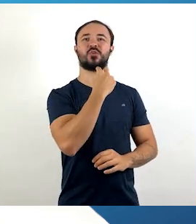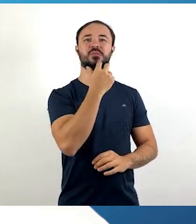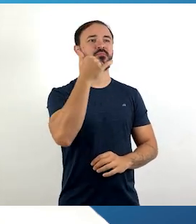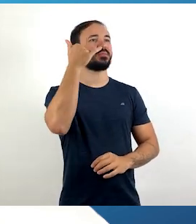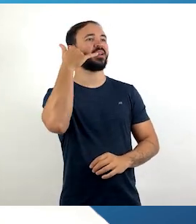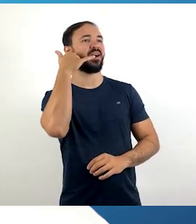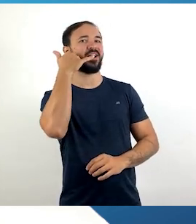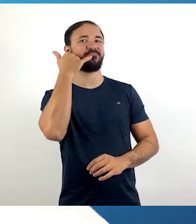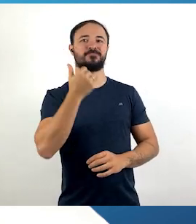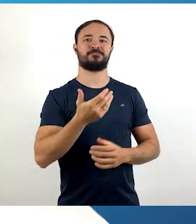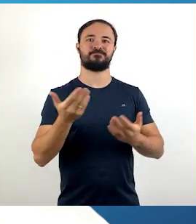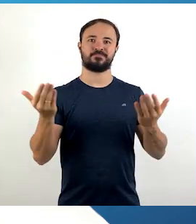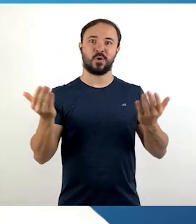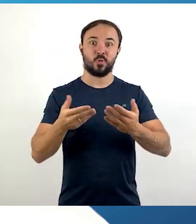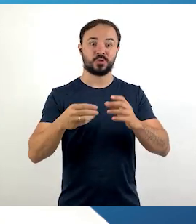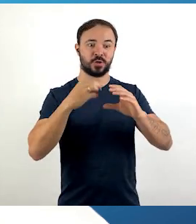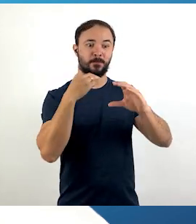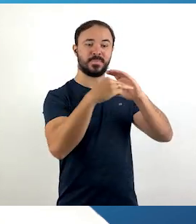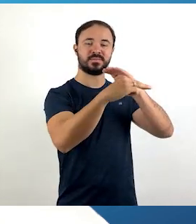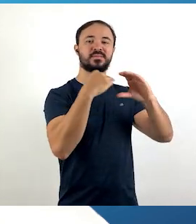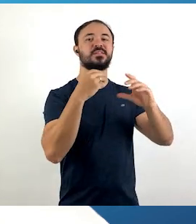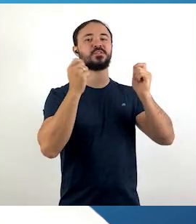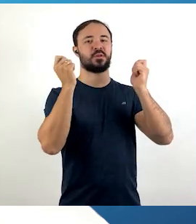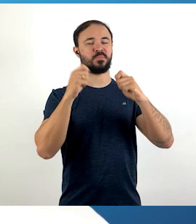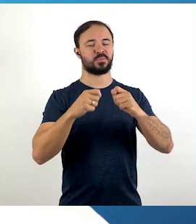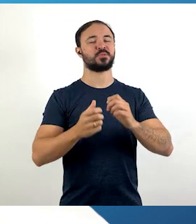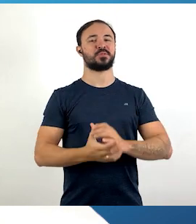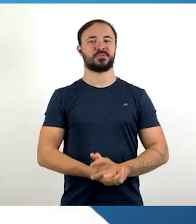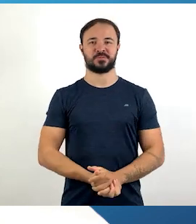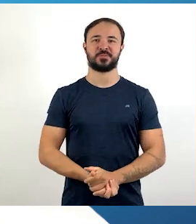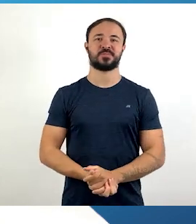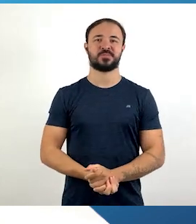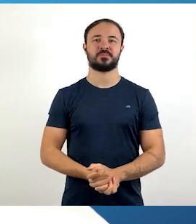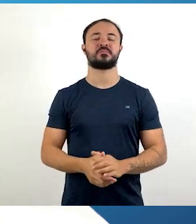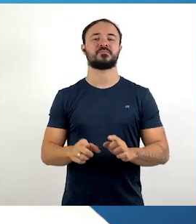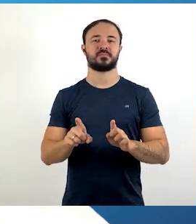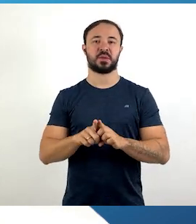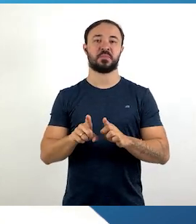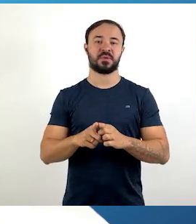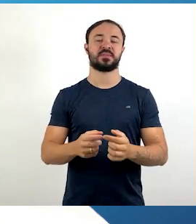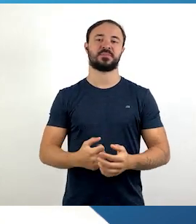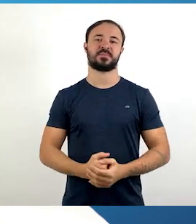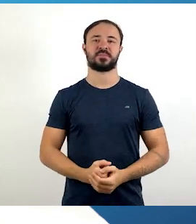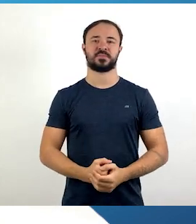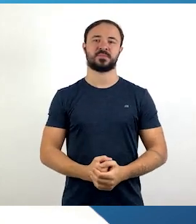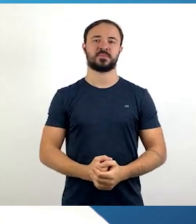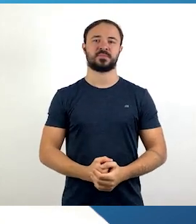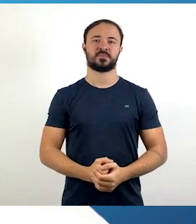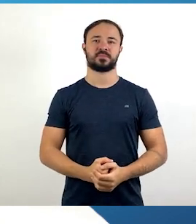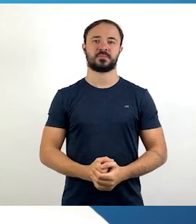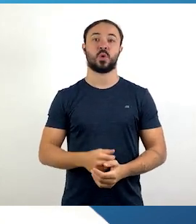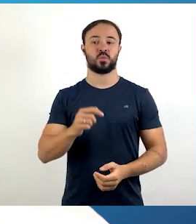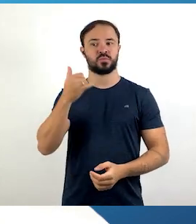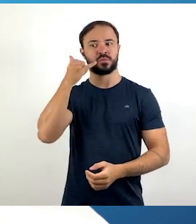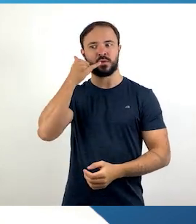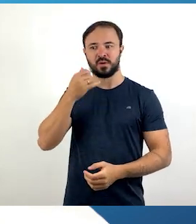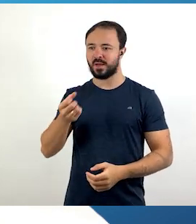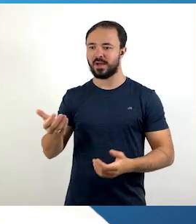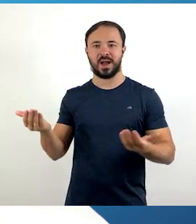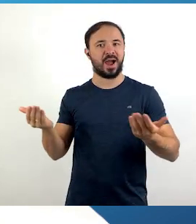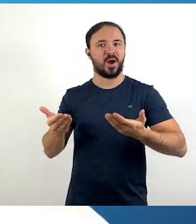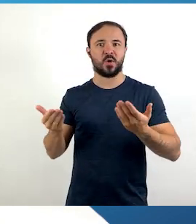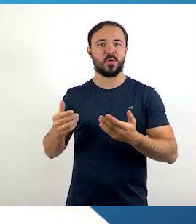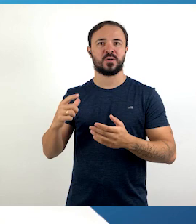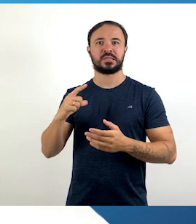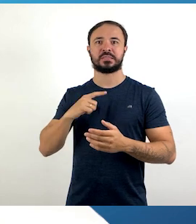tinha um receptor. Ao contrário aqui do telégrafo, os nossos celulares modernos fazem praticamente tudo, têm uma capacidade